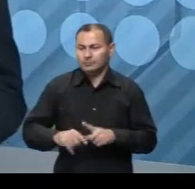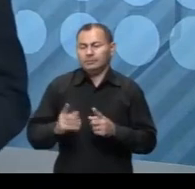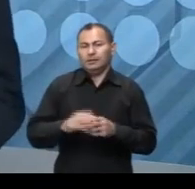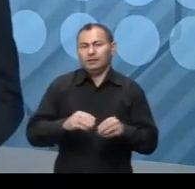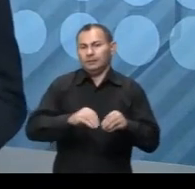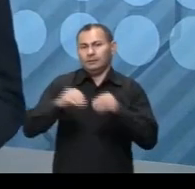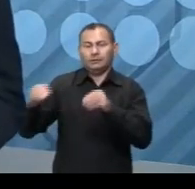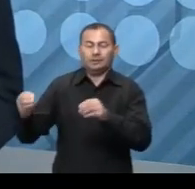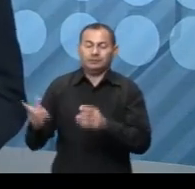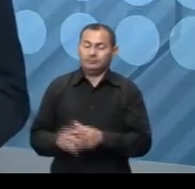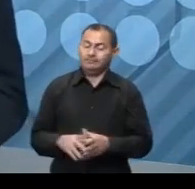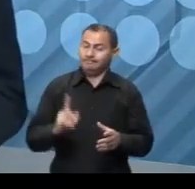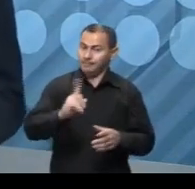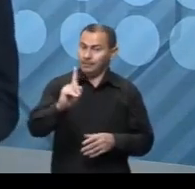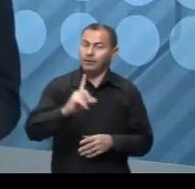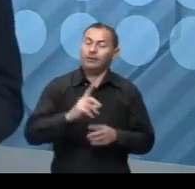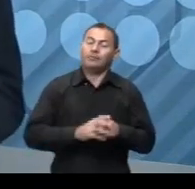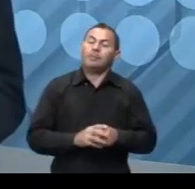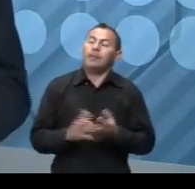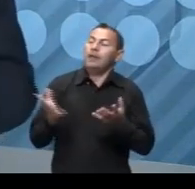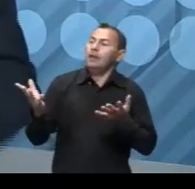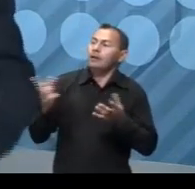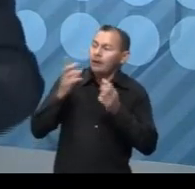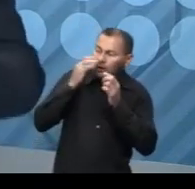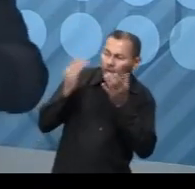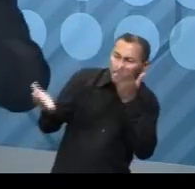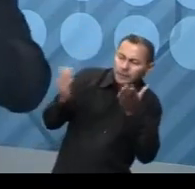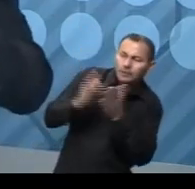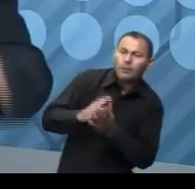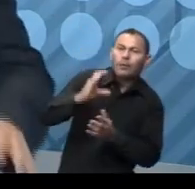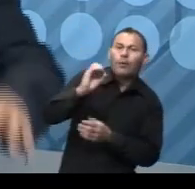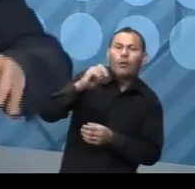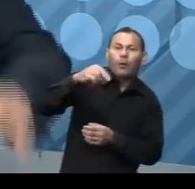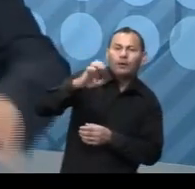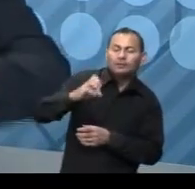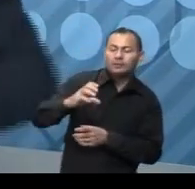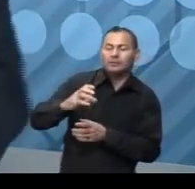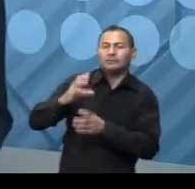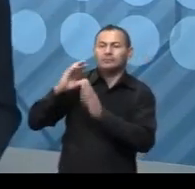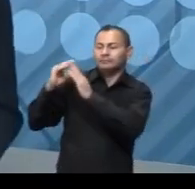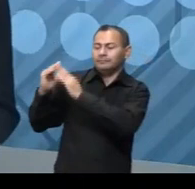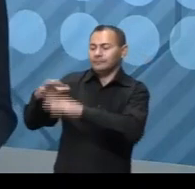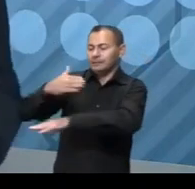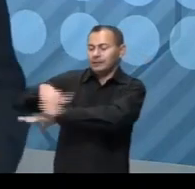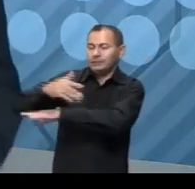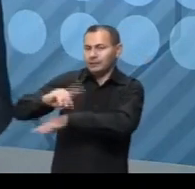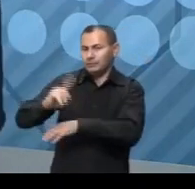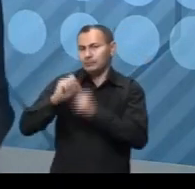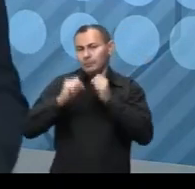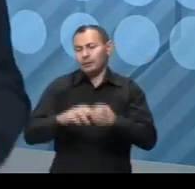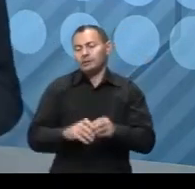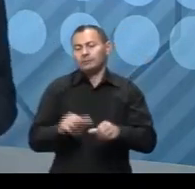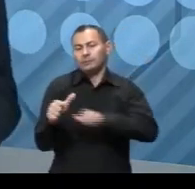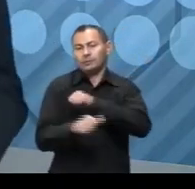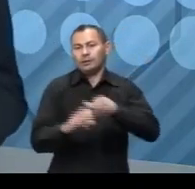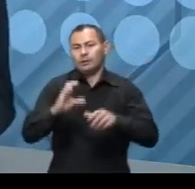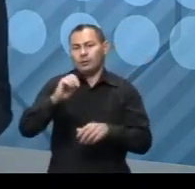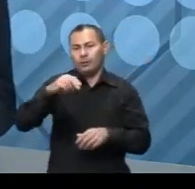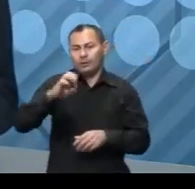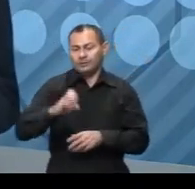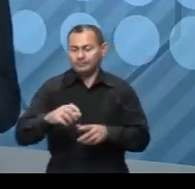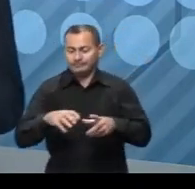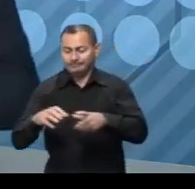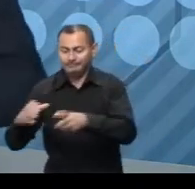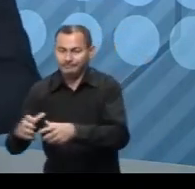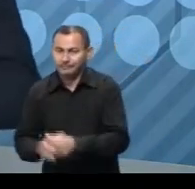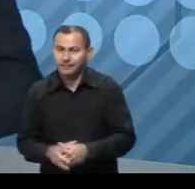vai sair do lugar, tá? Você não vai pegar o cone do vizinho que ele deixa na rua. Não, ele pode mudar aquele cone para lá e para